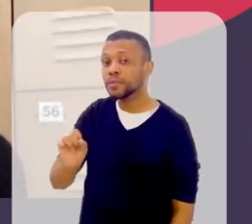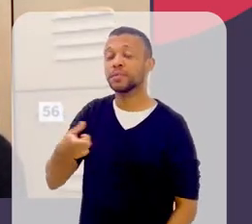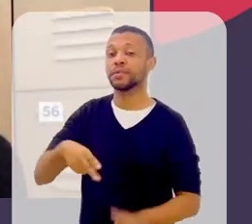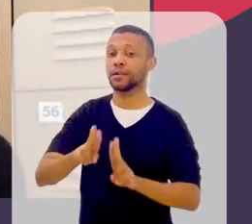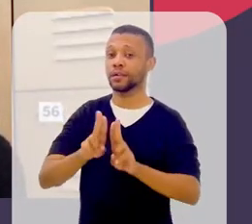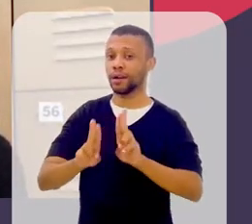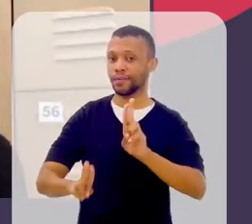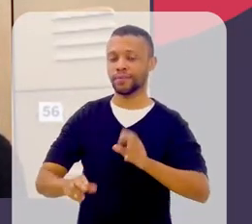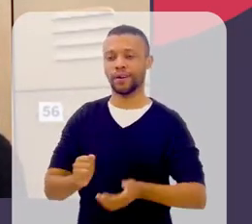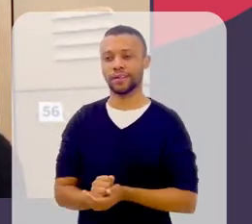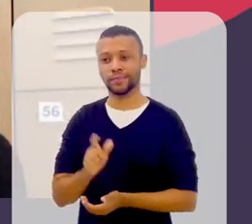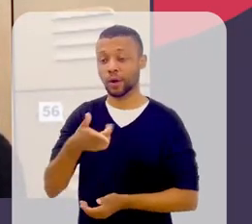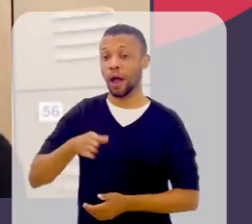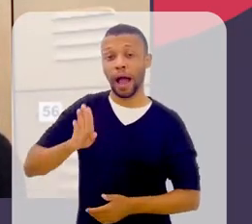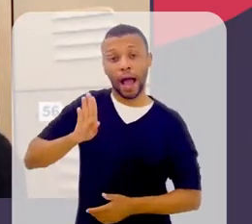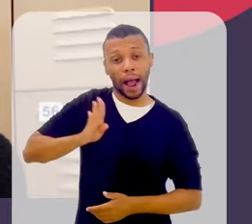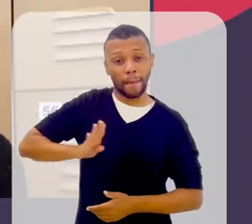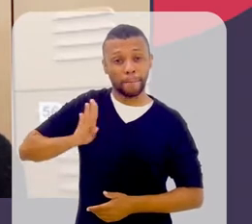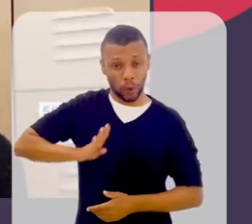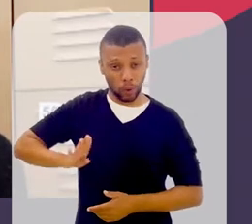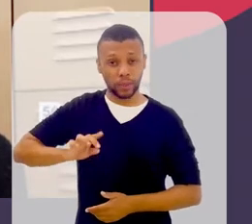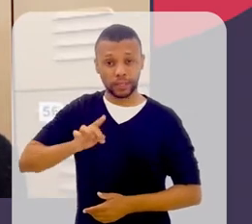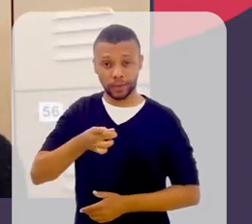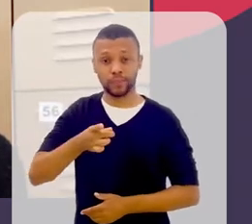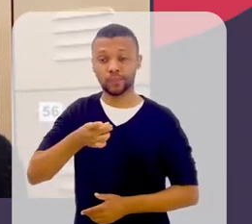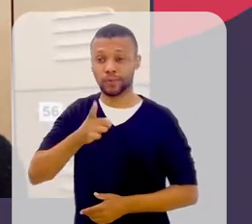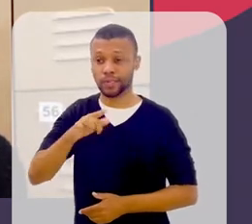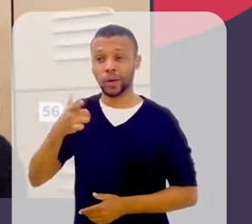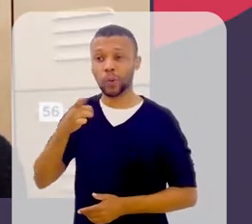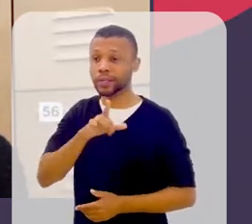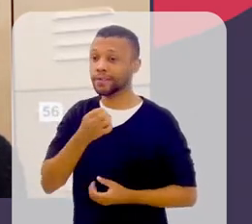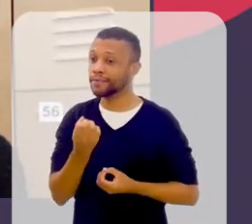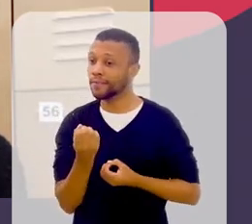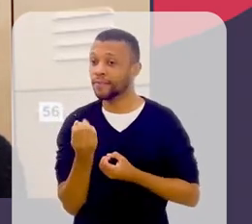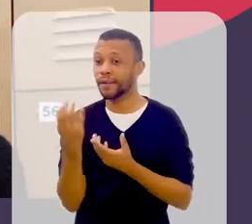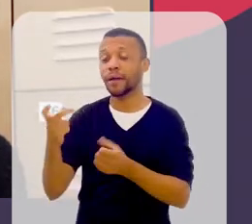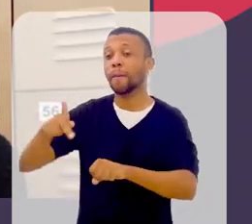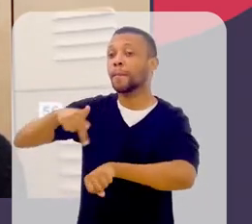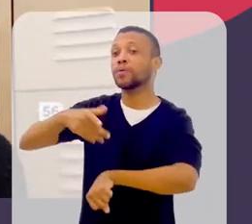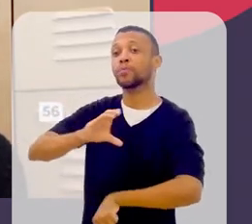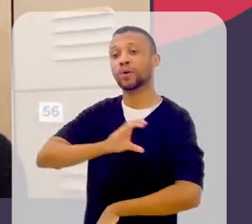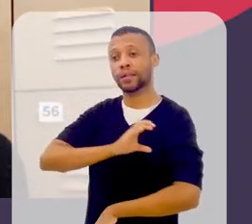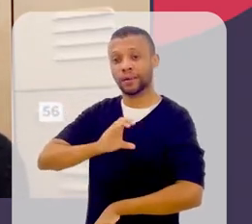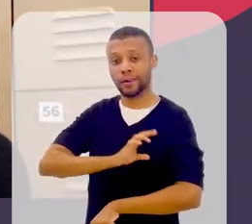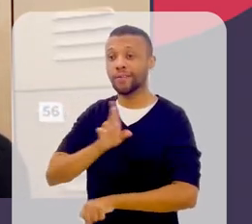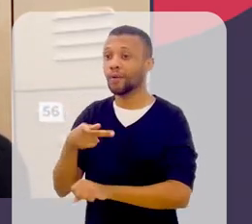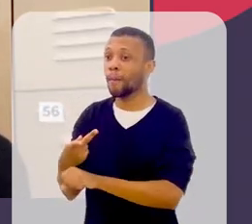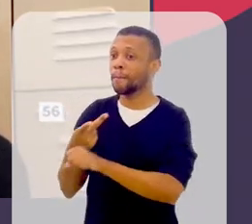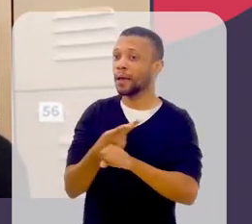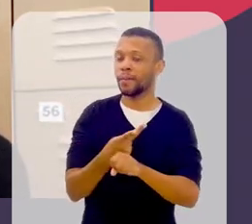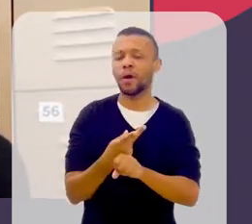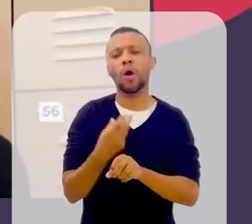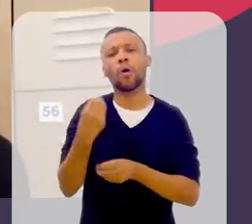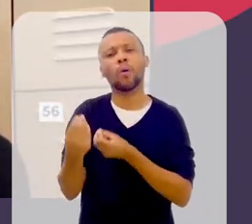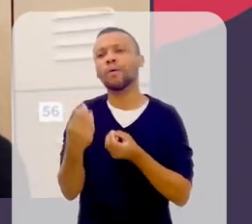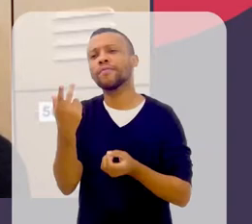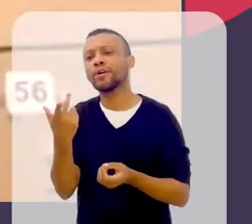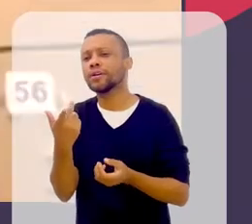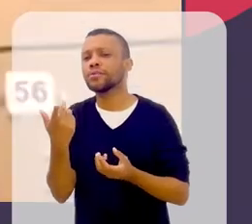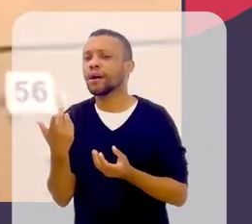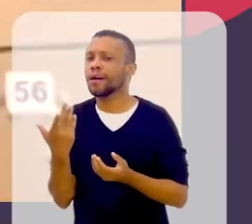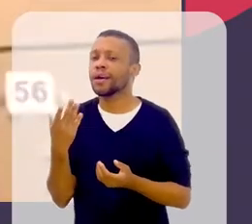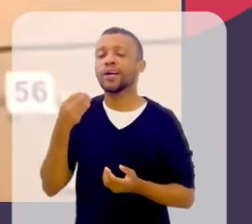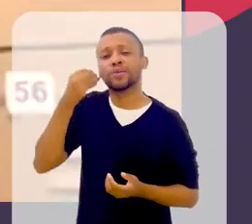Canadá veio a partir do prêmio. Como é que foi essa premiação e como é que foi a sua estadia lá no